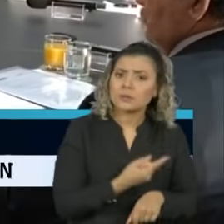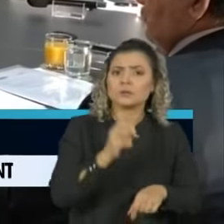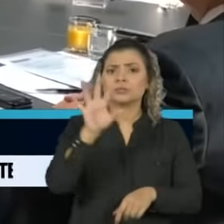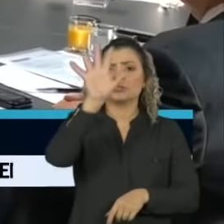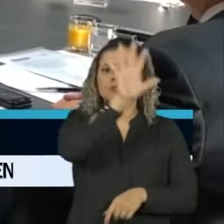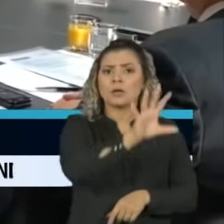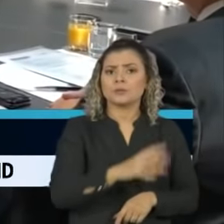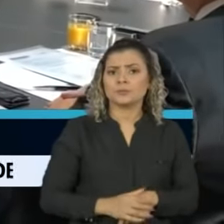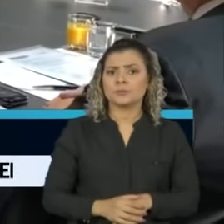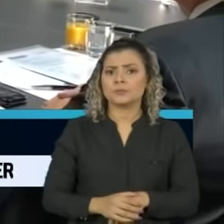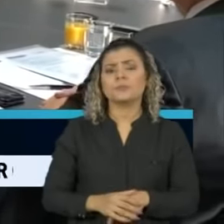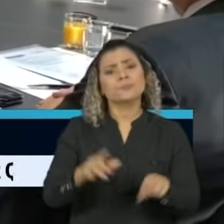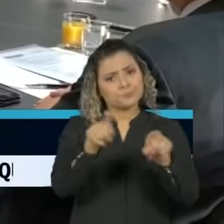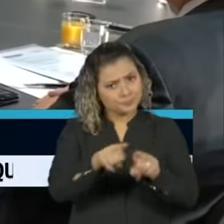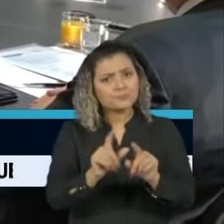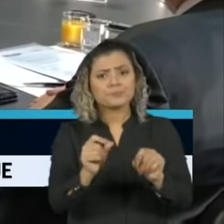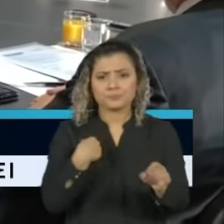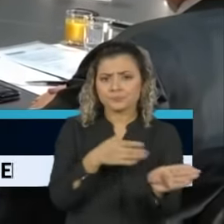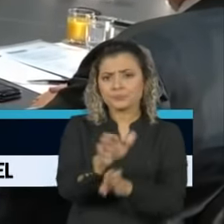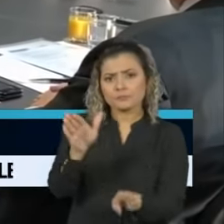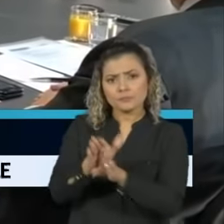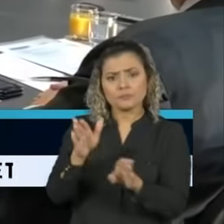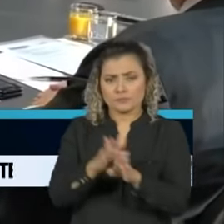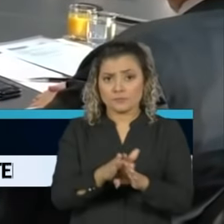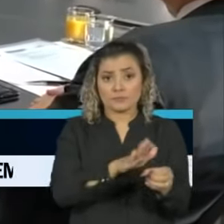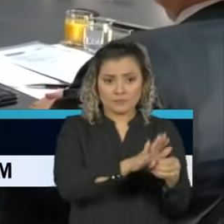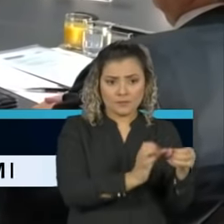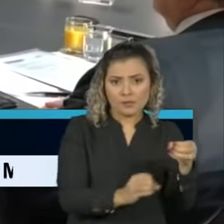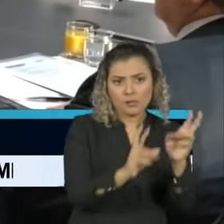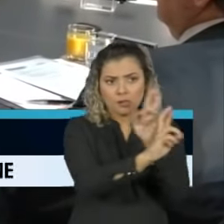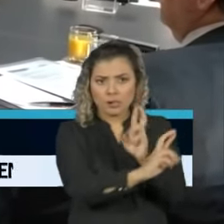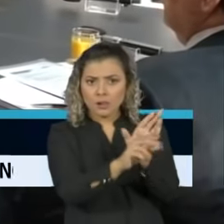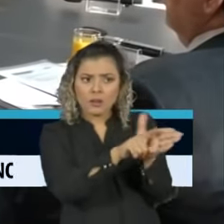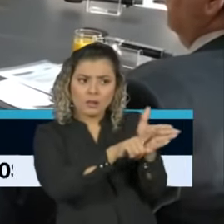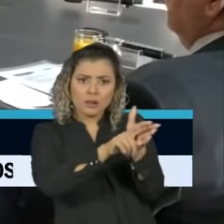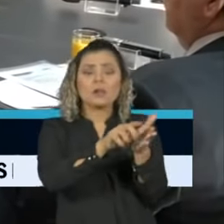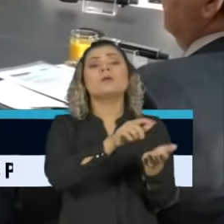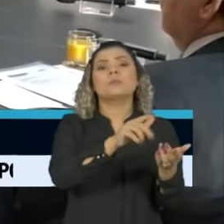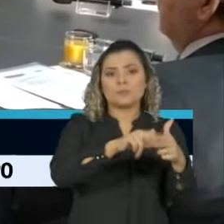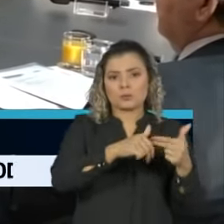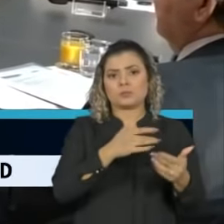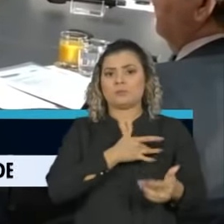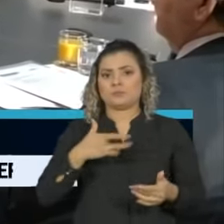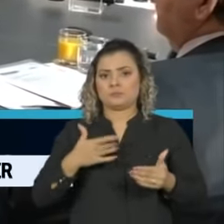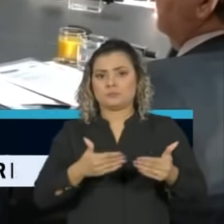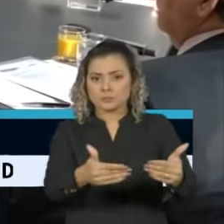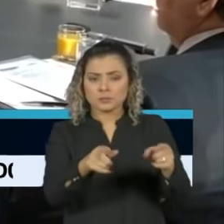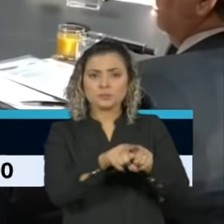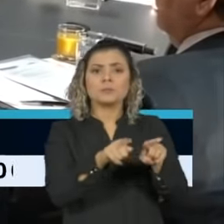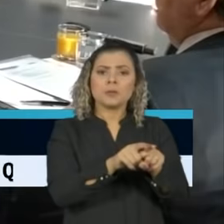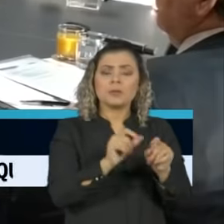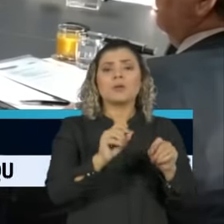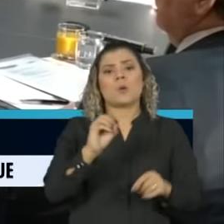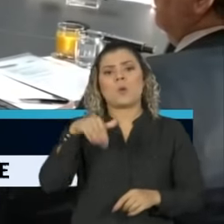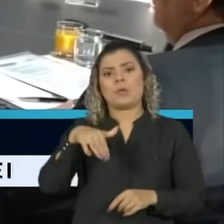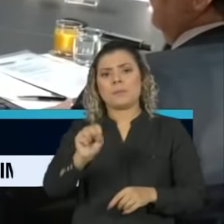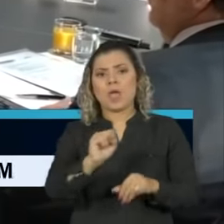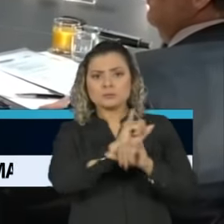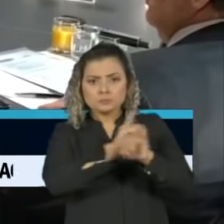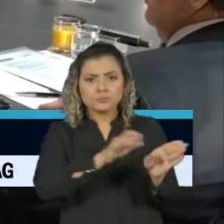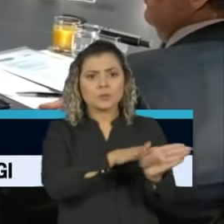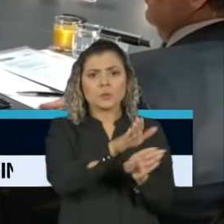estados. Seguindo as orientações sanitárias determinadas pelo Ministério da Saúde e também pela Organização Mundial da Saúde,